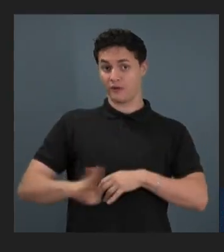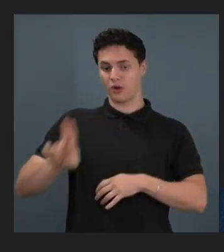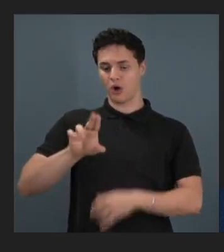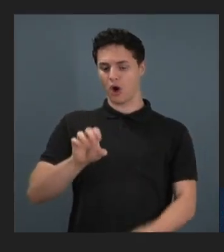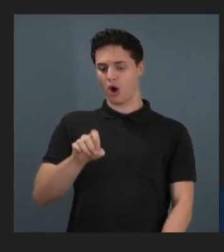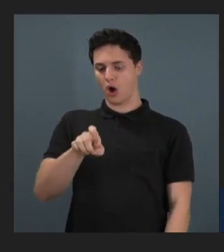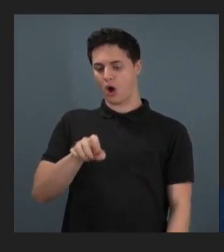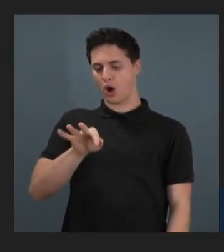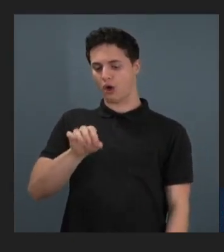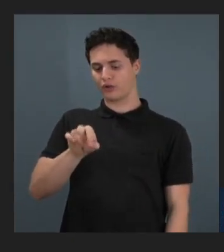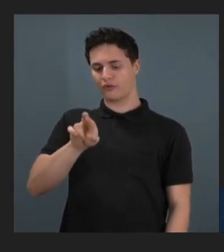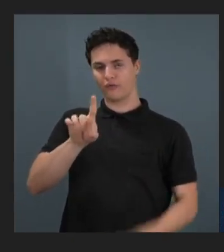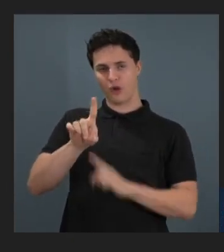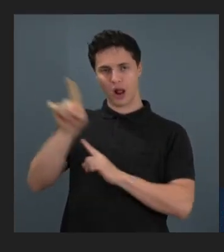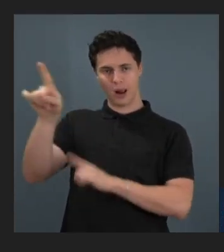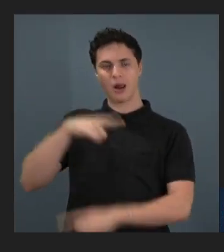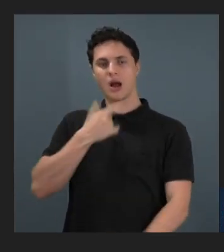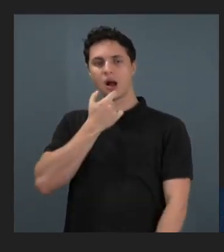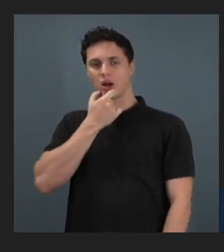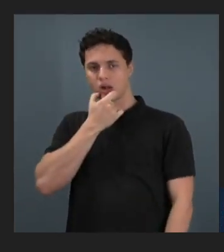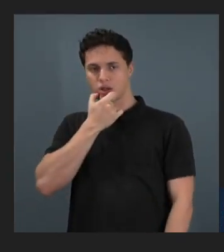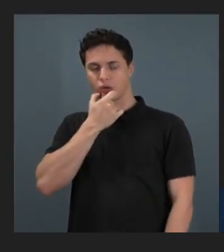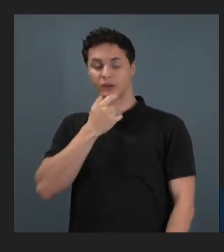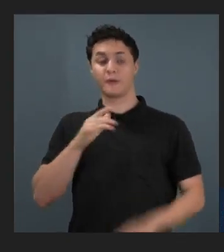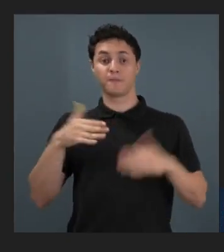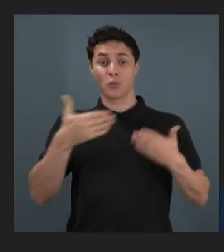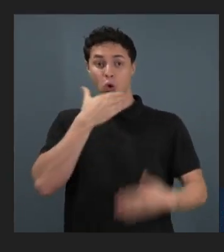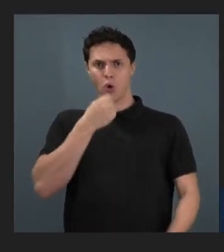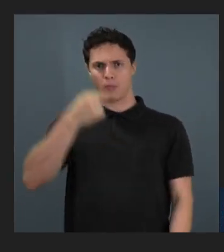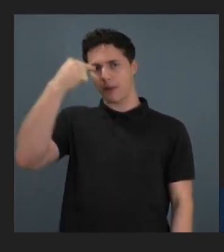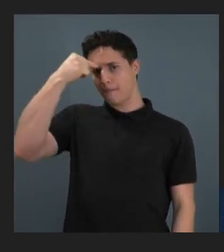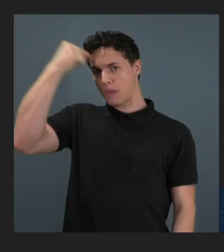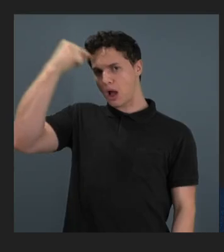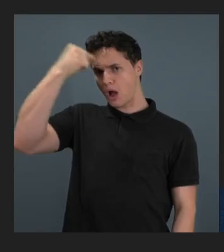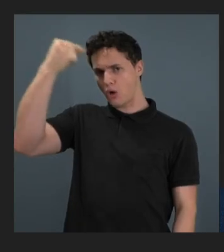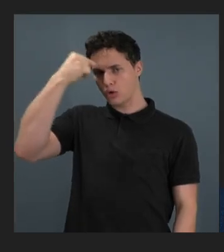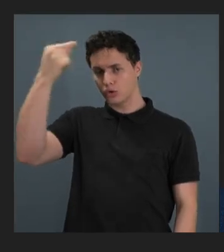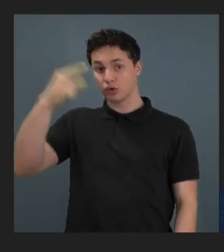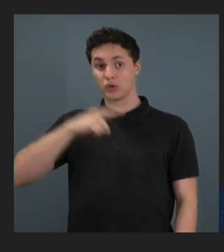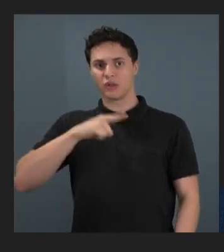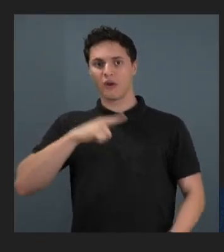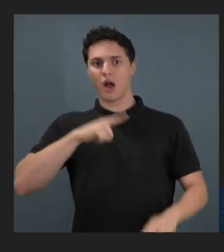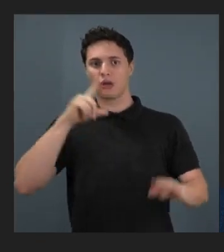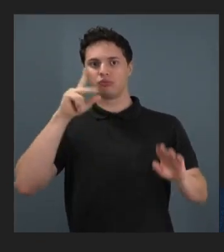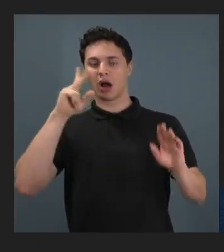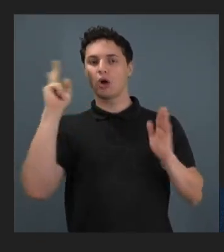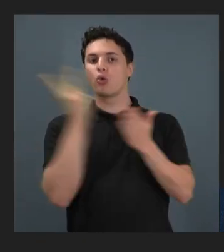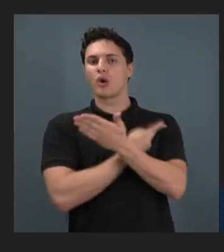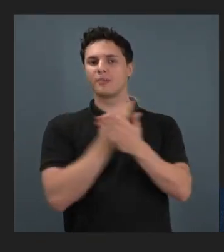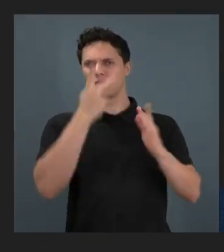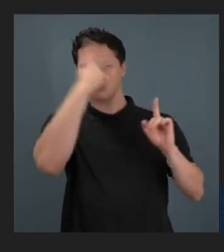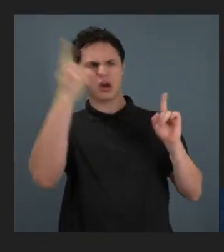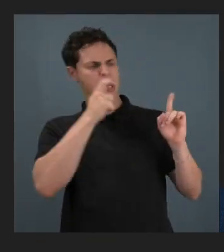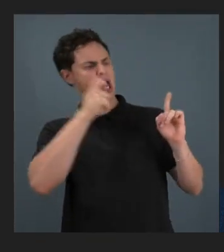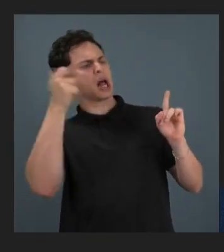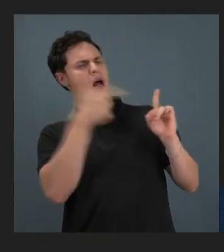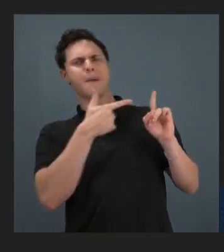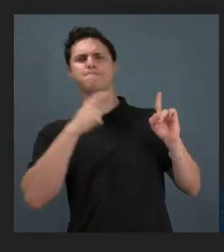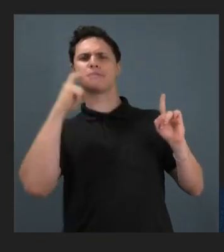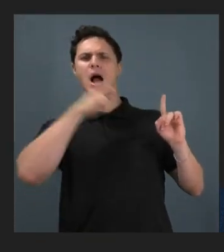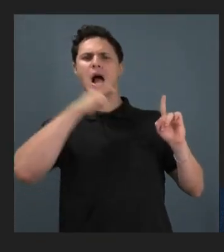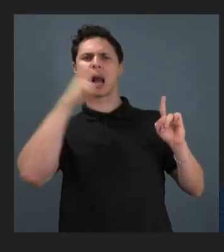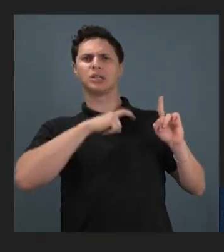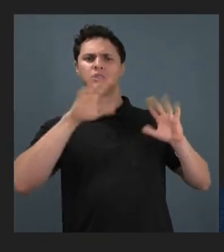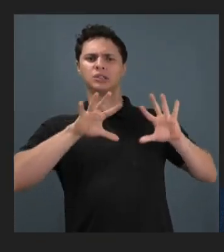em Londres, Barroso passou por um grande constrangimento quando foi chamado de mentiroso por